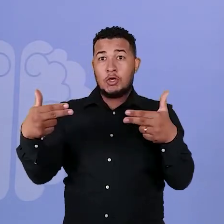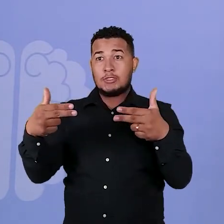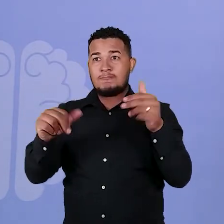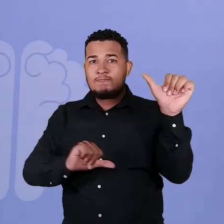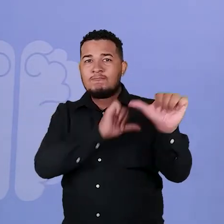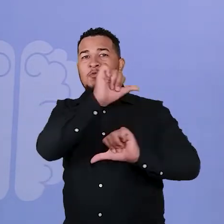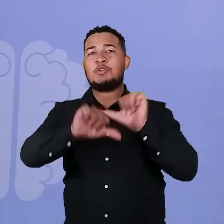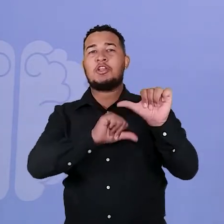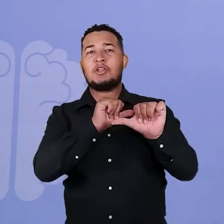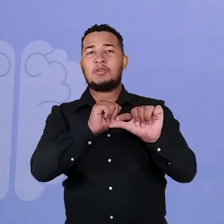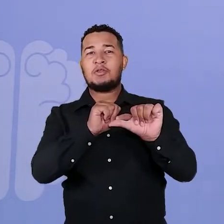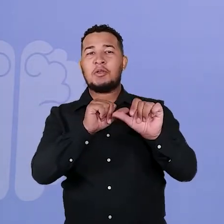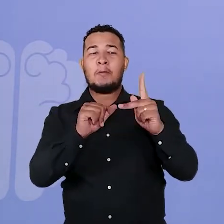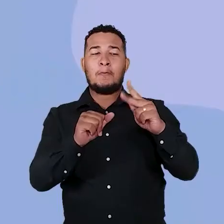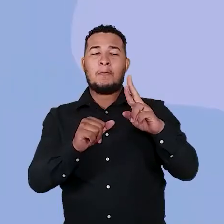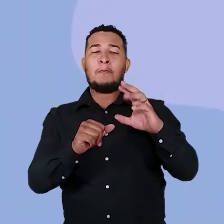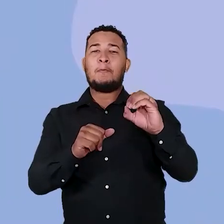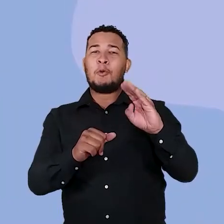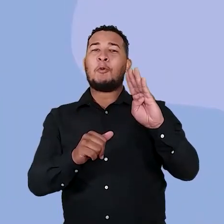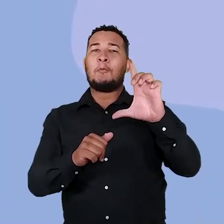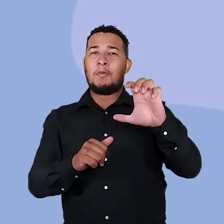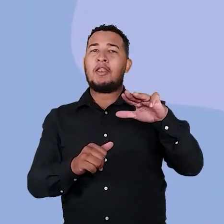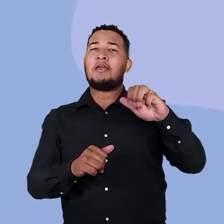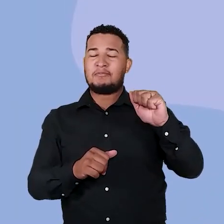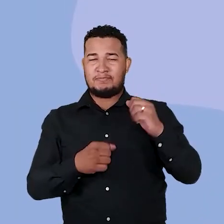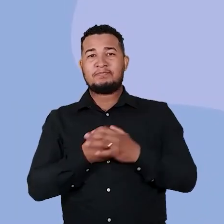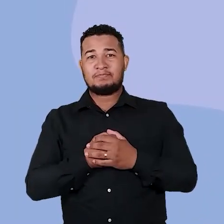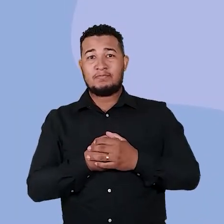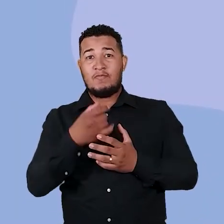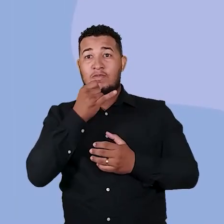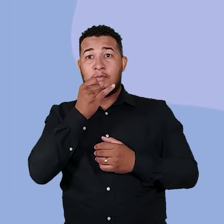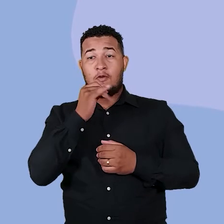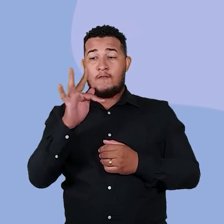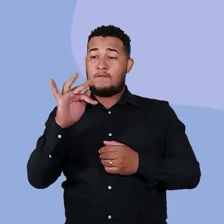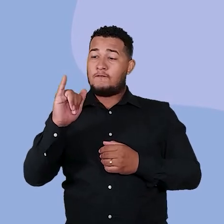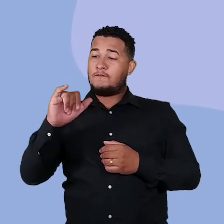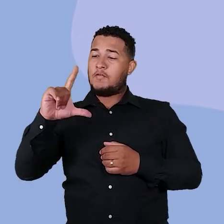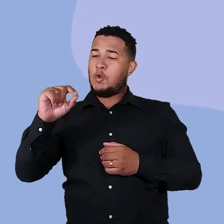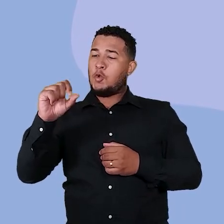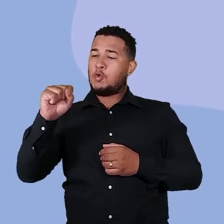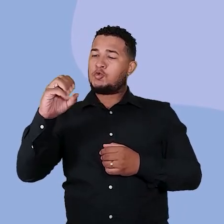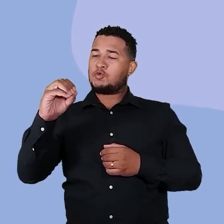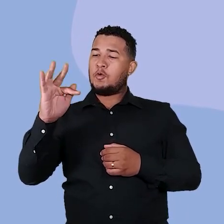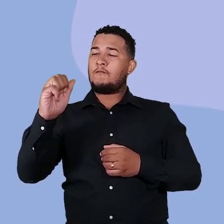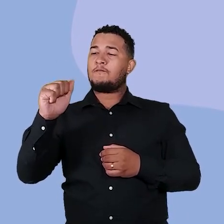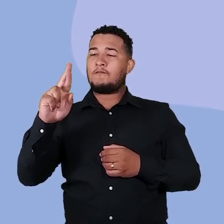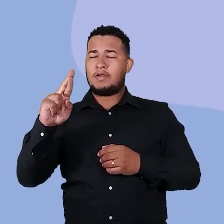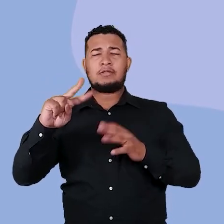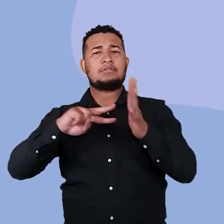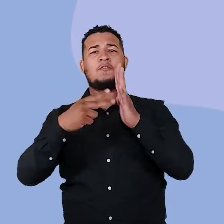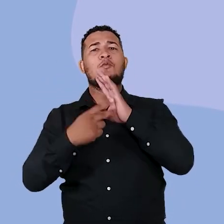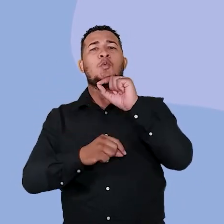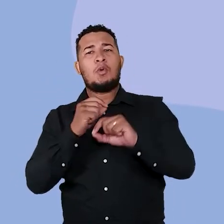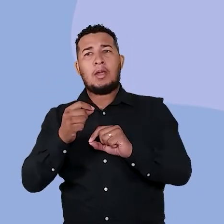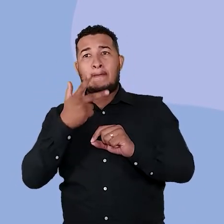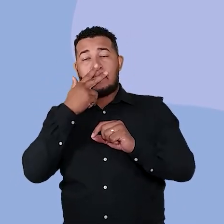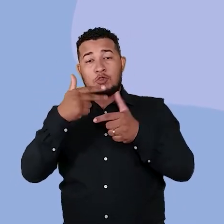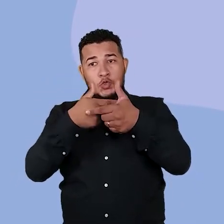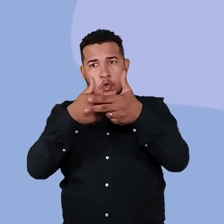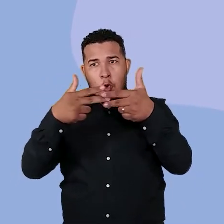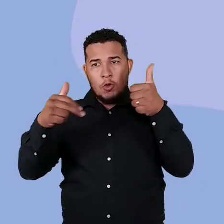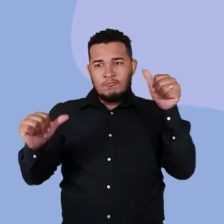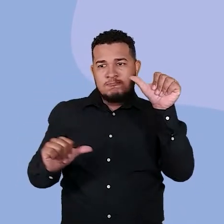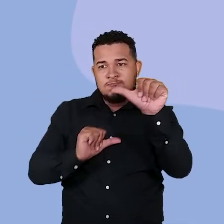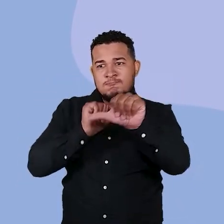em problema. Olha lá na tela, muito importante. Filosofar significa